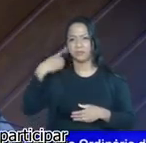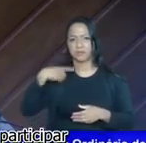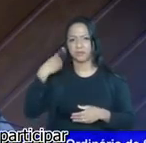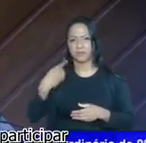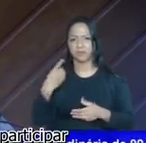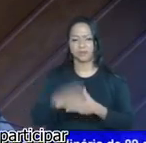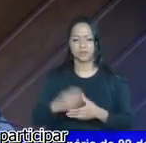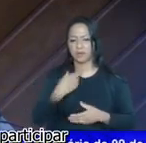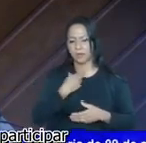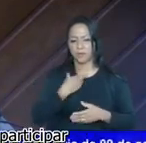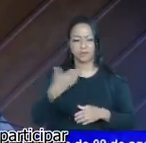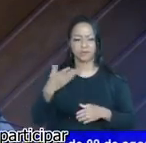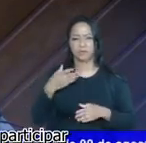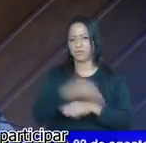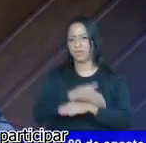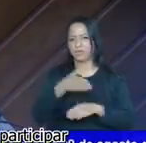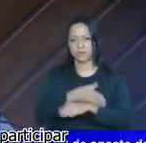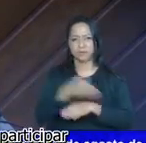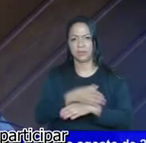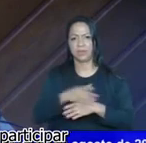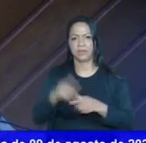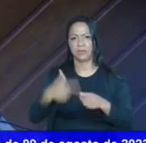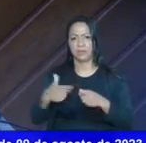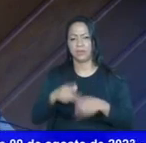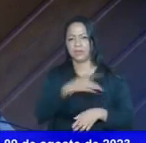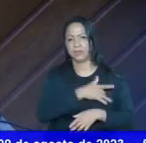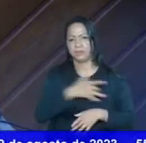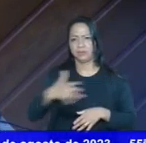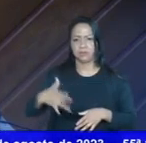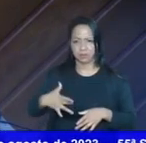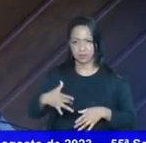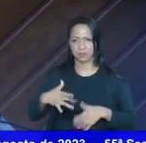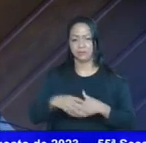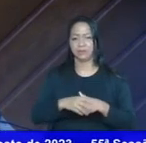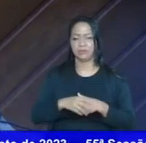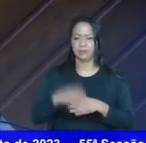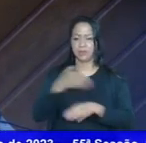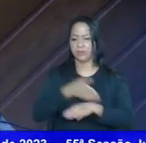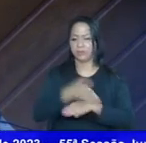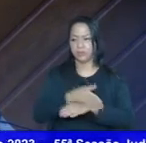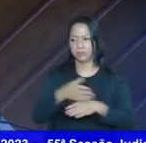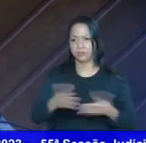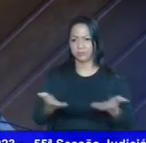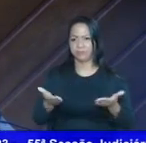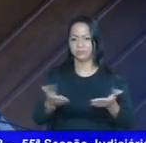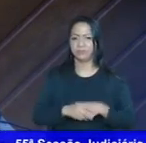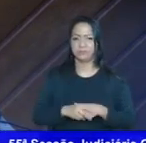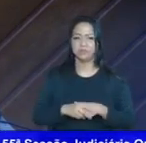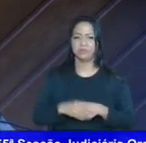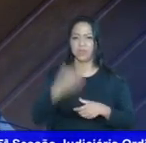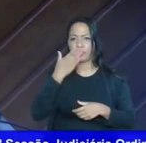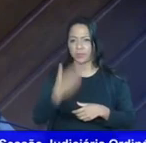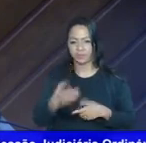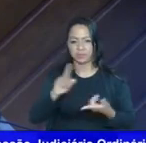não está em condições de saúde para participar dessa sessão. A